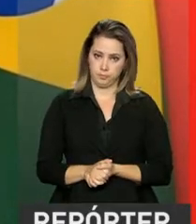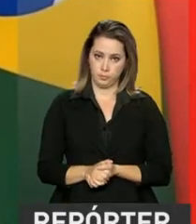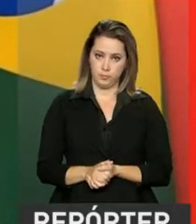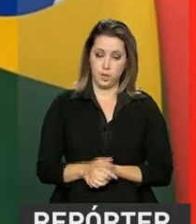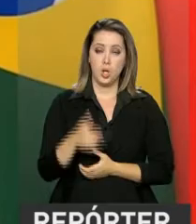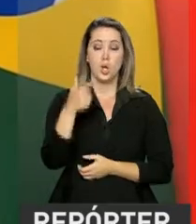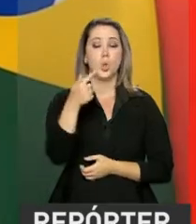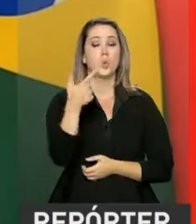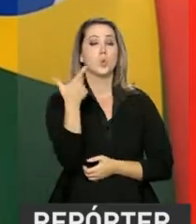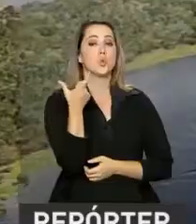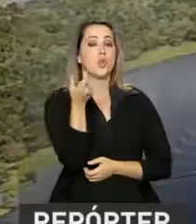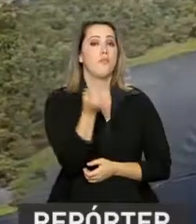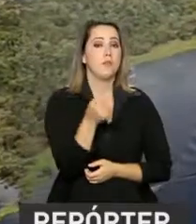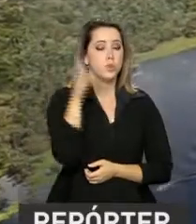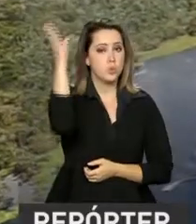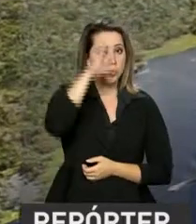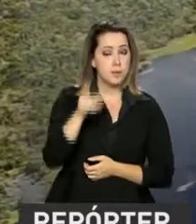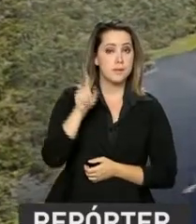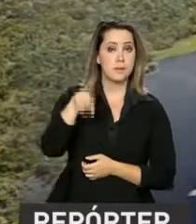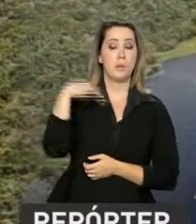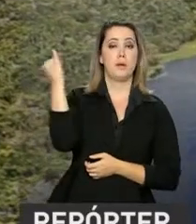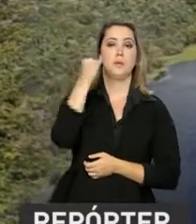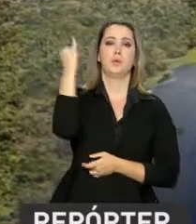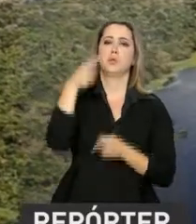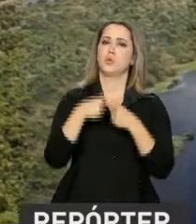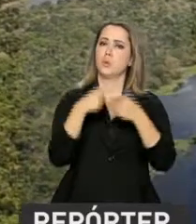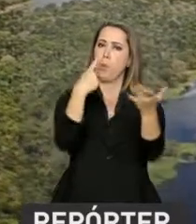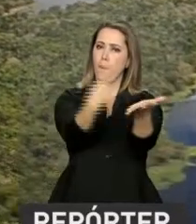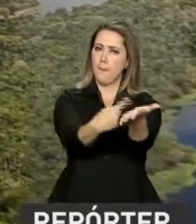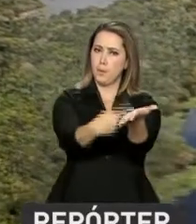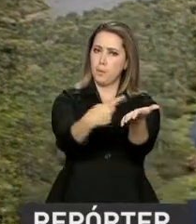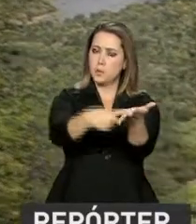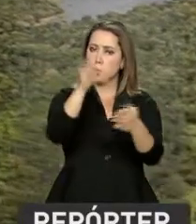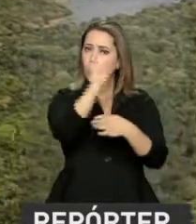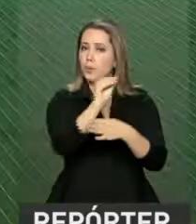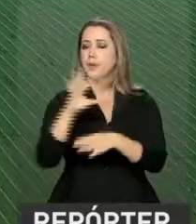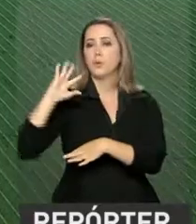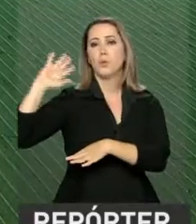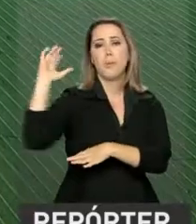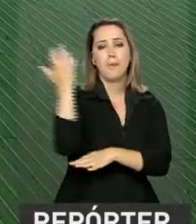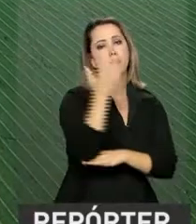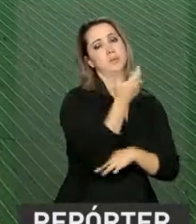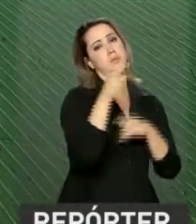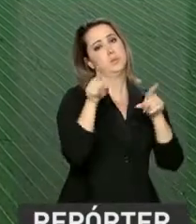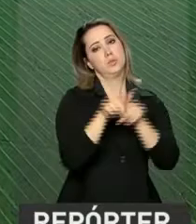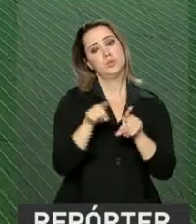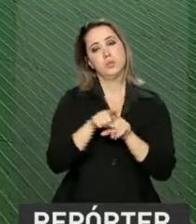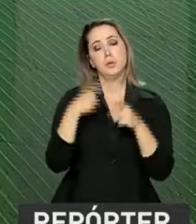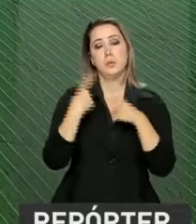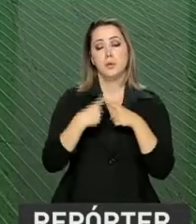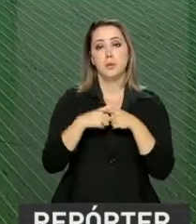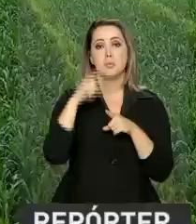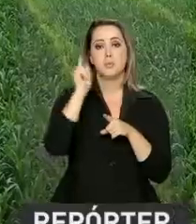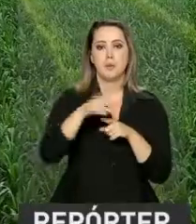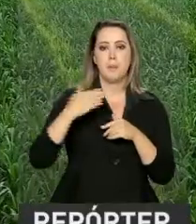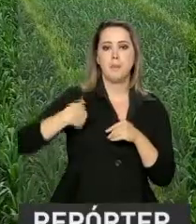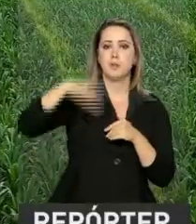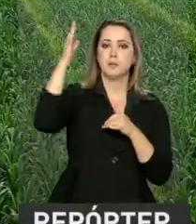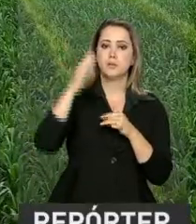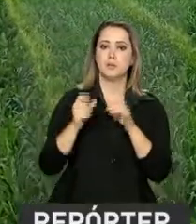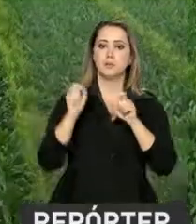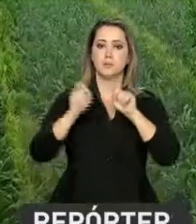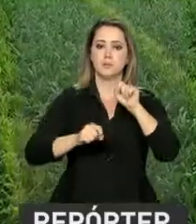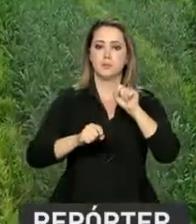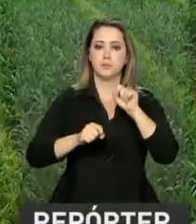ocupa posição de destaque por seu compromisso com a preservação do meio ambiente e também por ser um dos maiores produtores